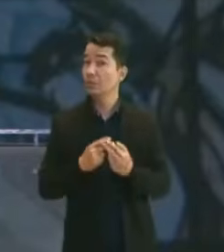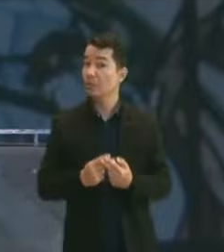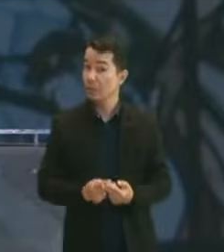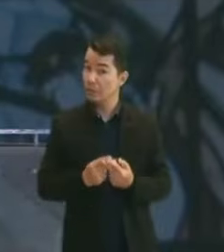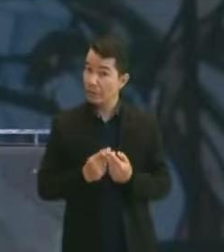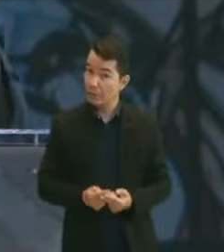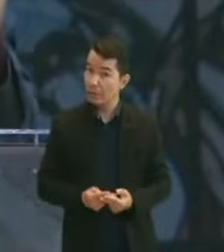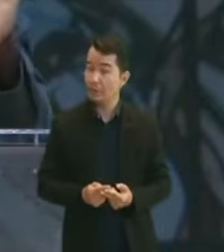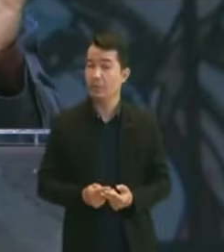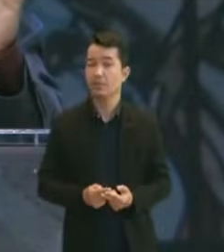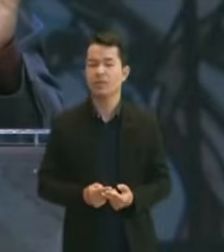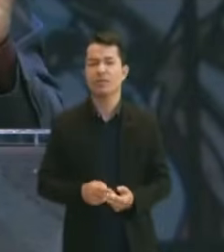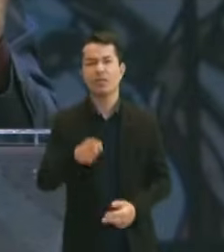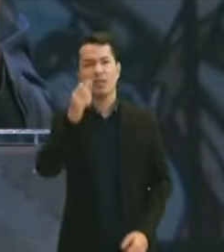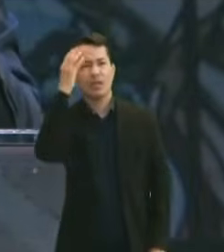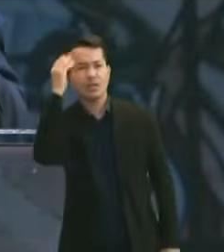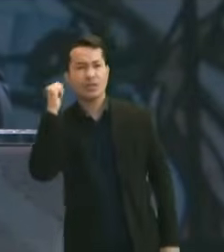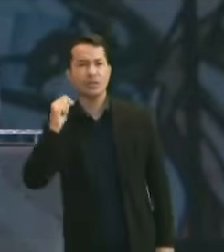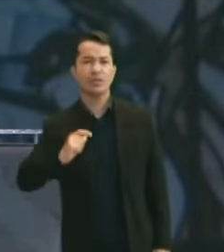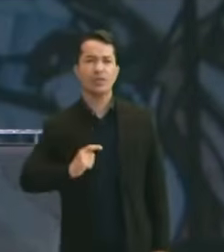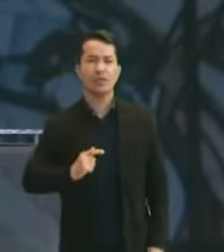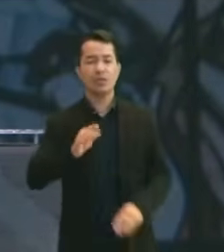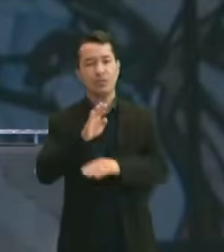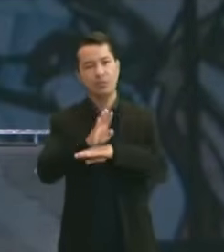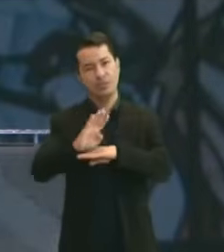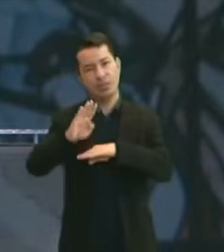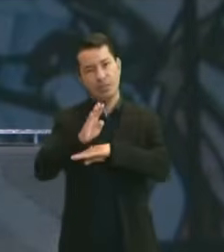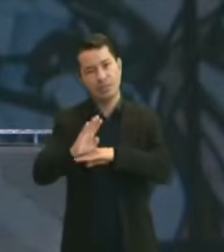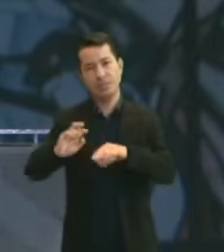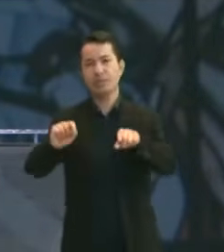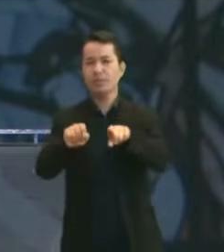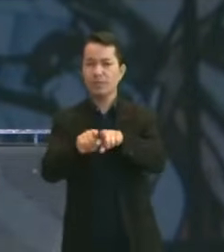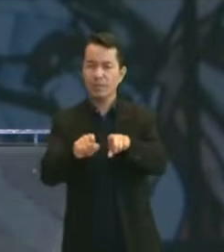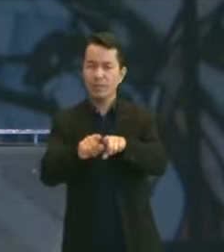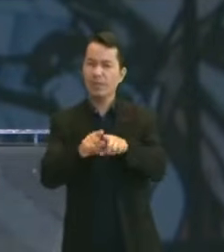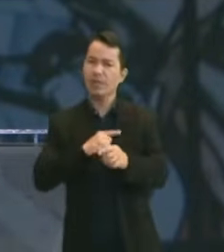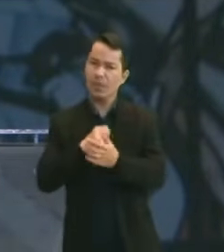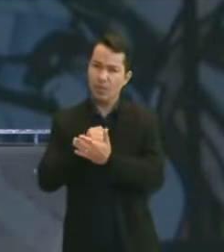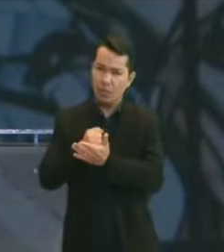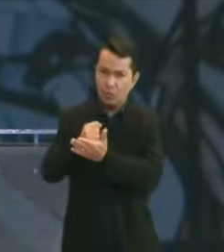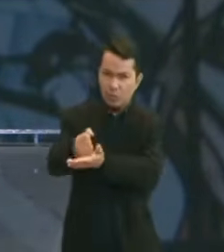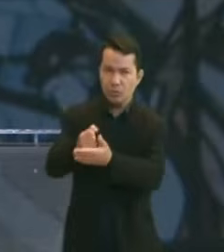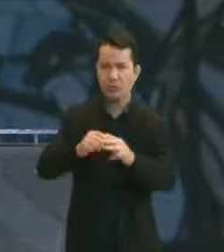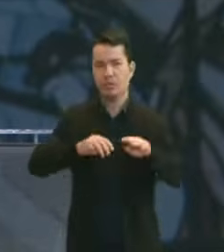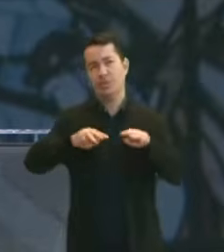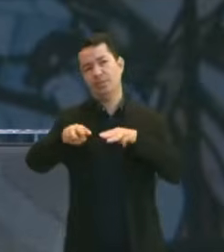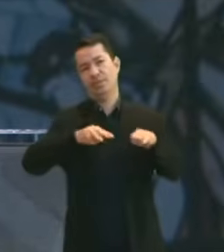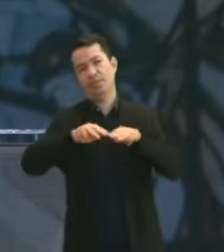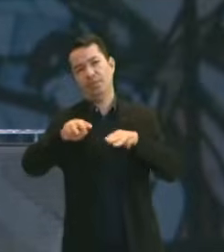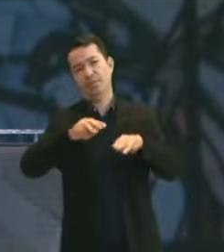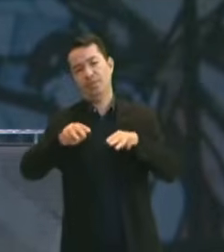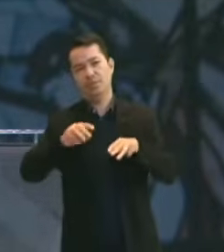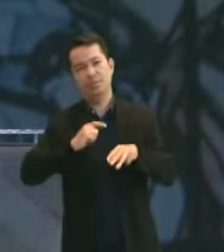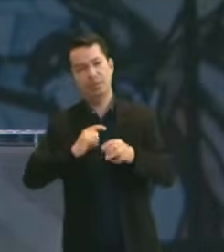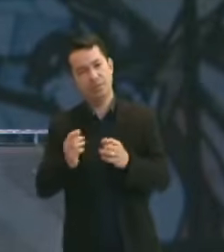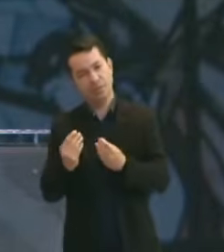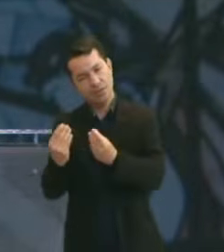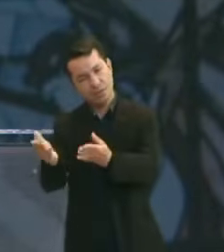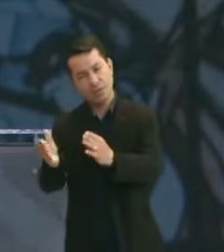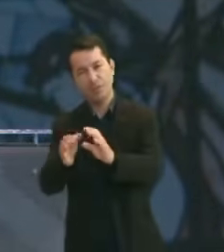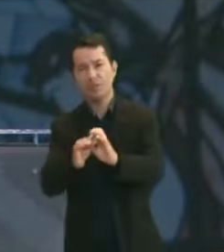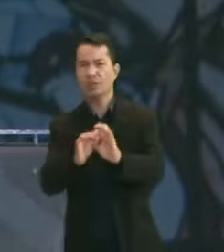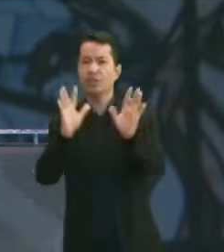amadurecer. Barnabé estava fazendo isso com João Marcos, e dando a chance daquele homem se desenvolver, e graças a Deus por isso,